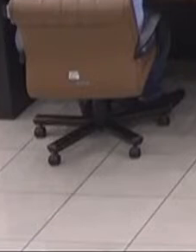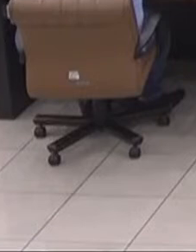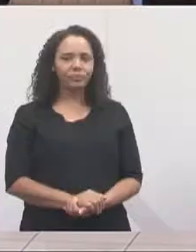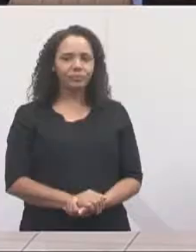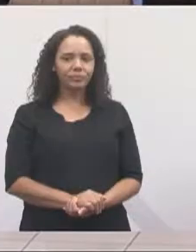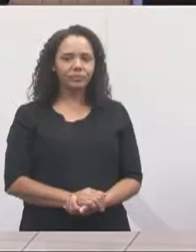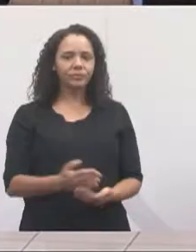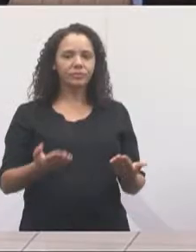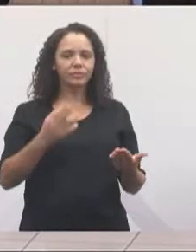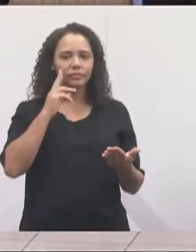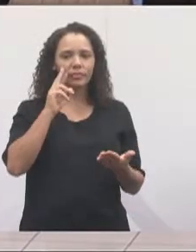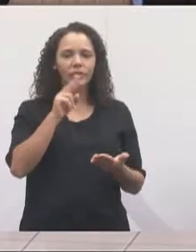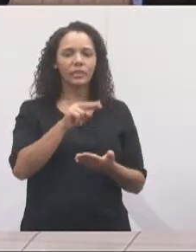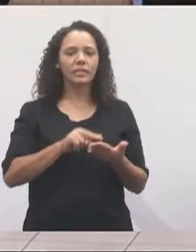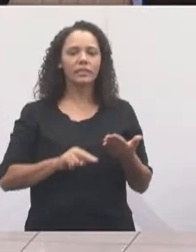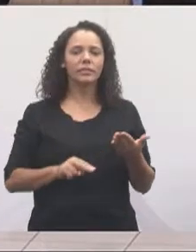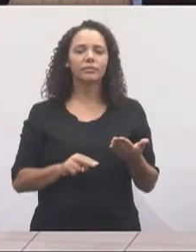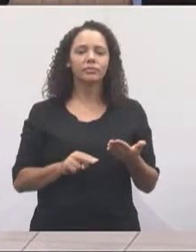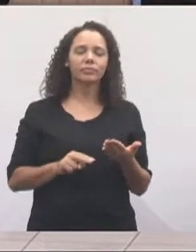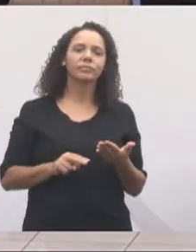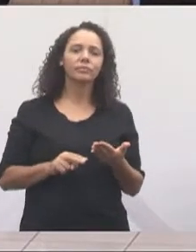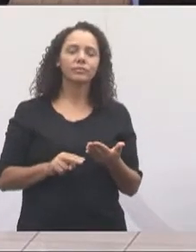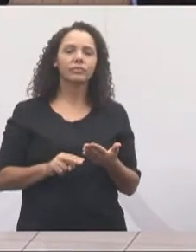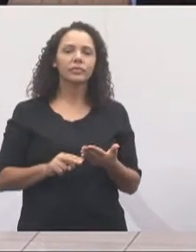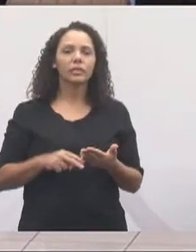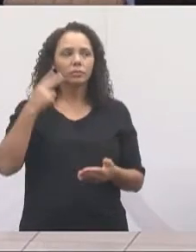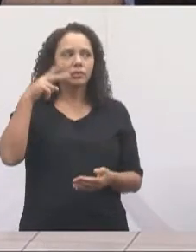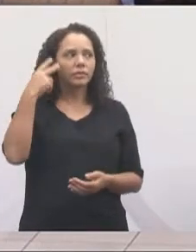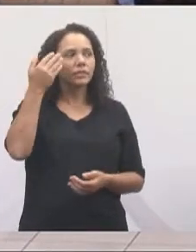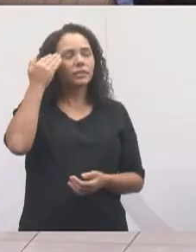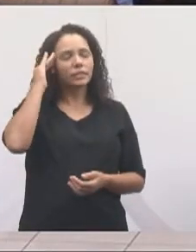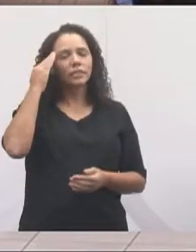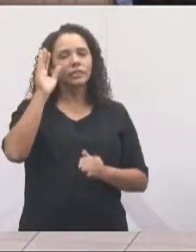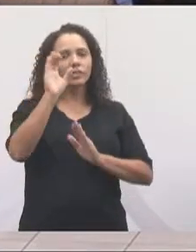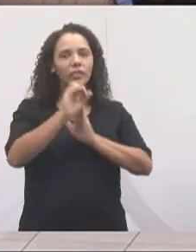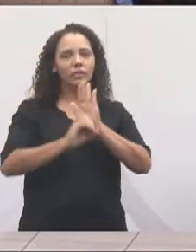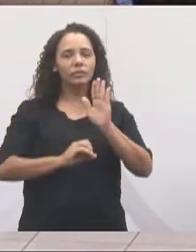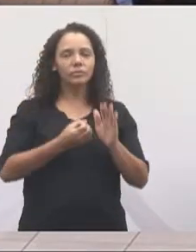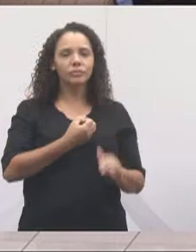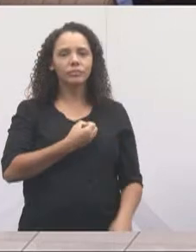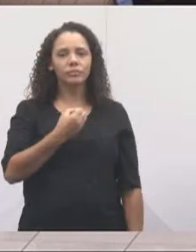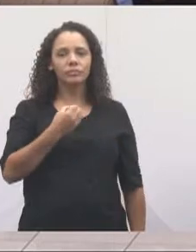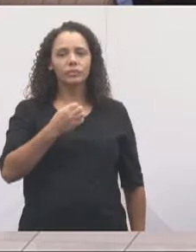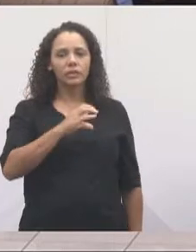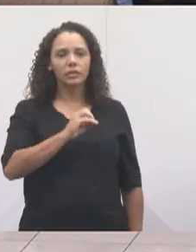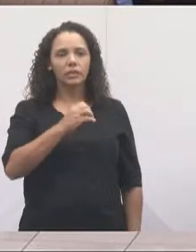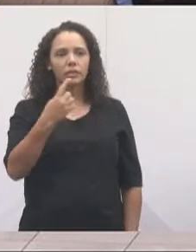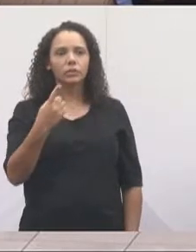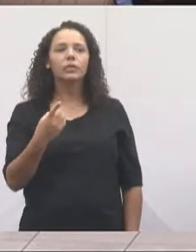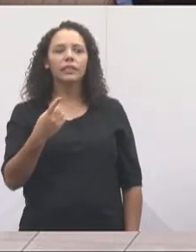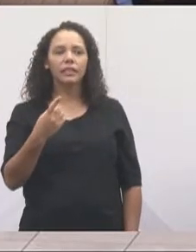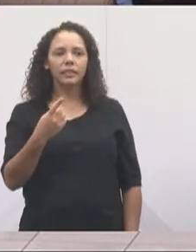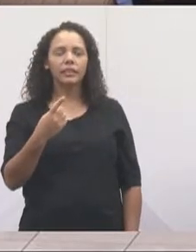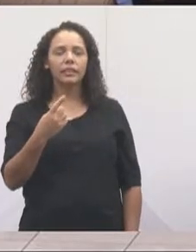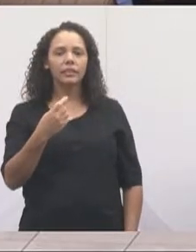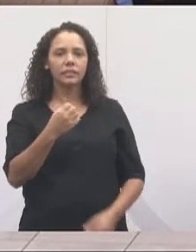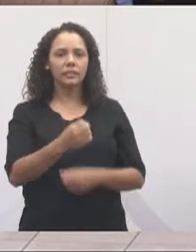estarei fazendo a leitura para ciência dos vereadores do Ofício número 01 de 2023